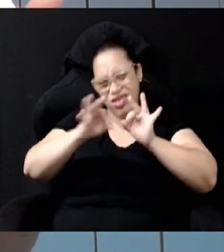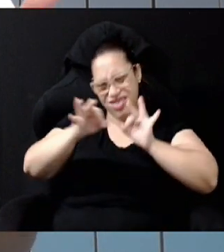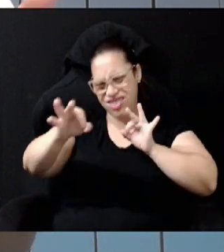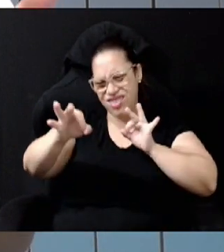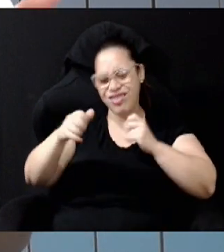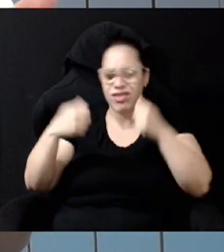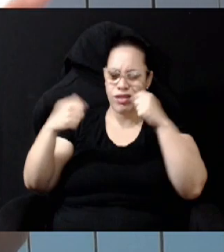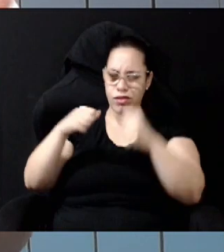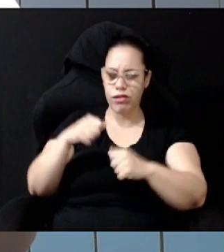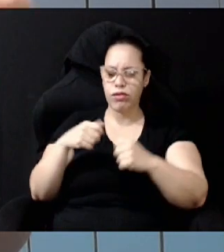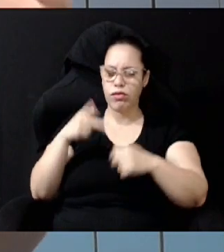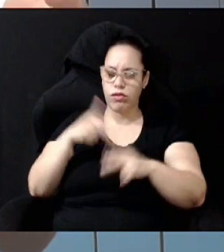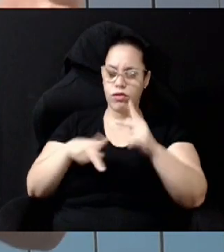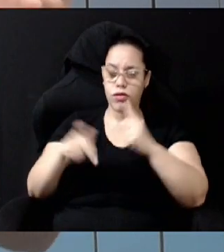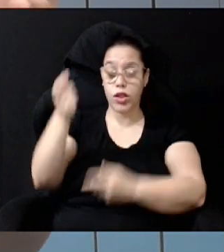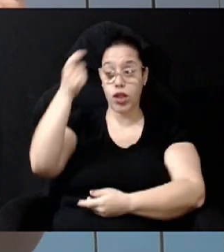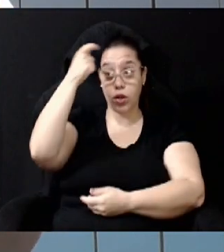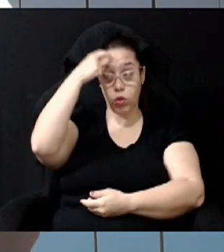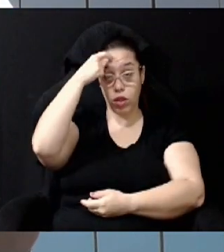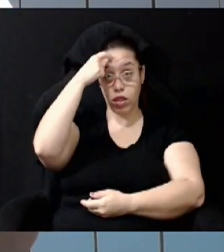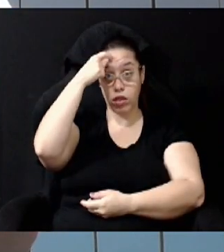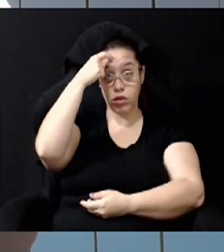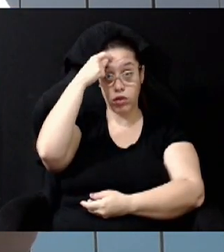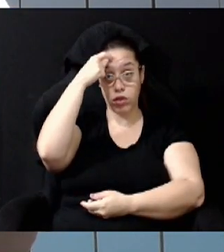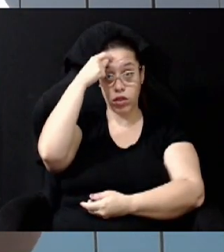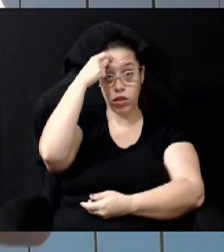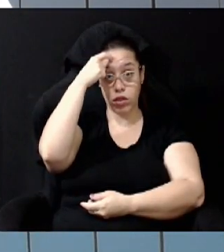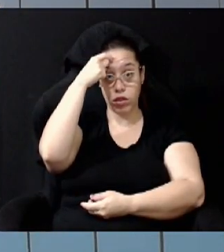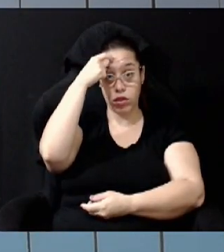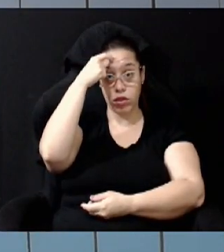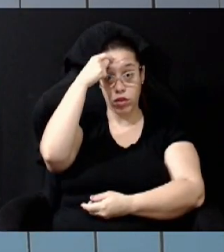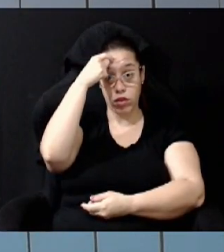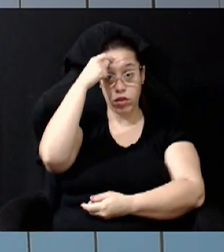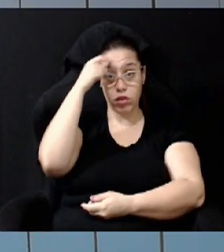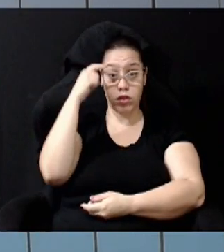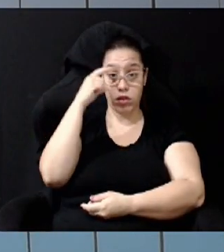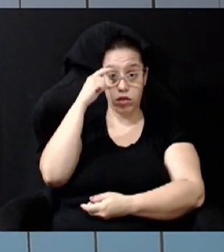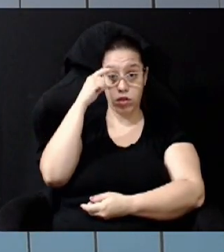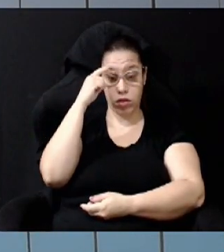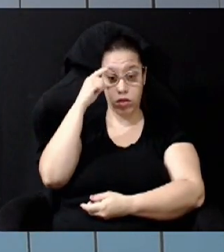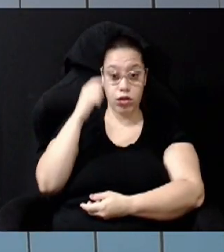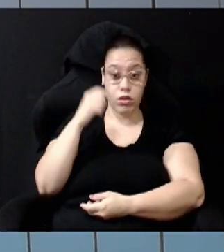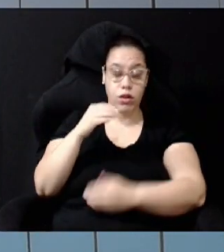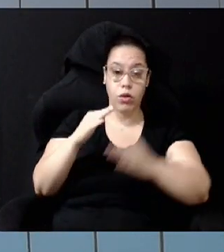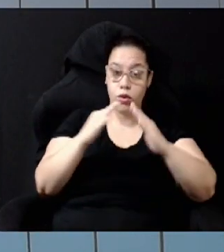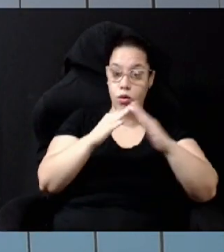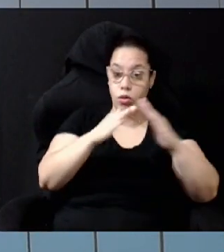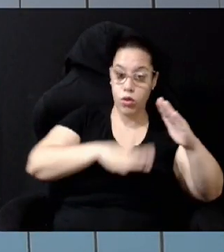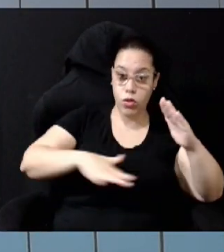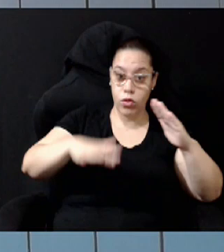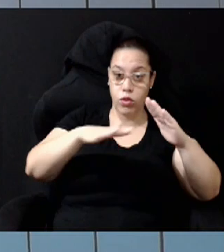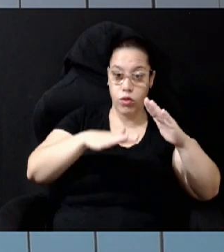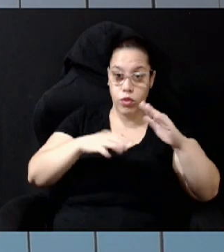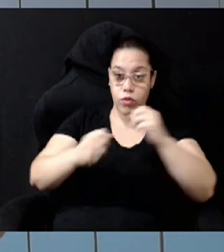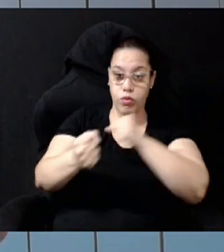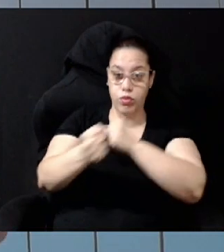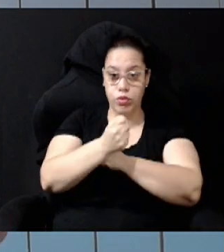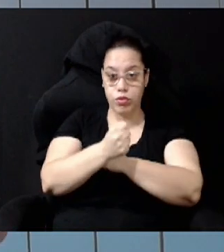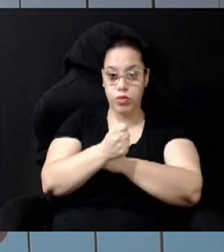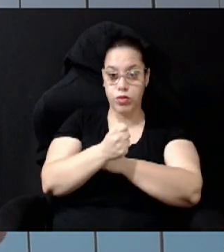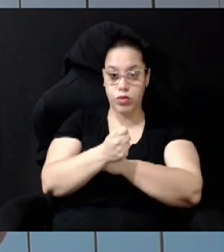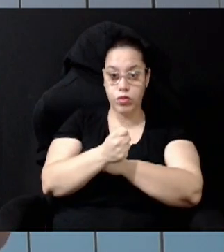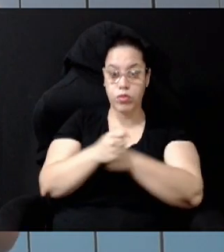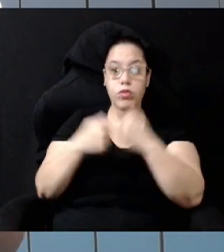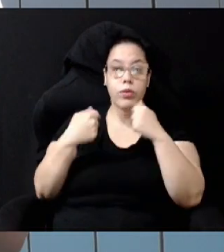essa consciência, né? Falar, mas as pessoas às vezes moram ali na área de preservação ambiental e dizem, nós precisamos morar